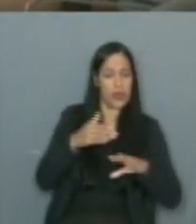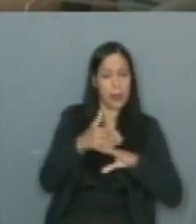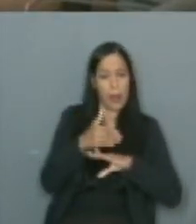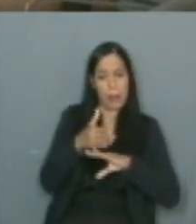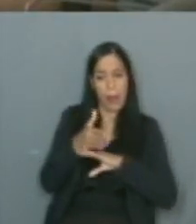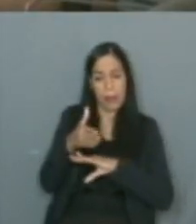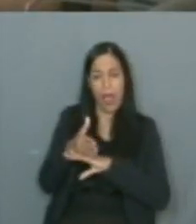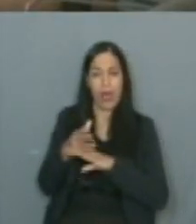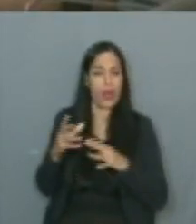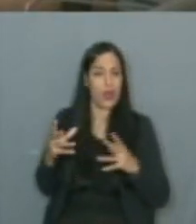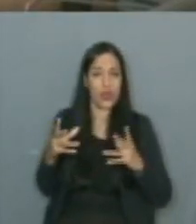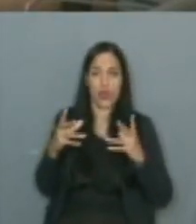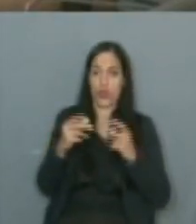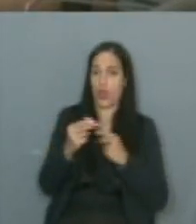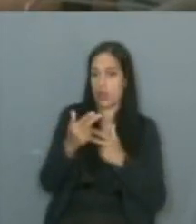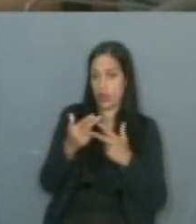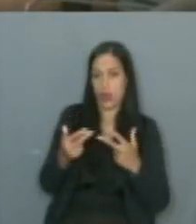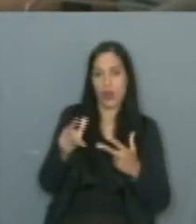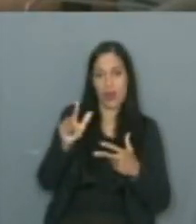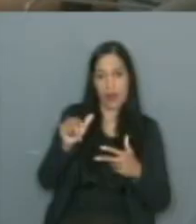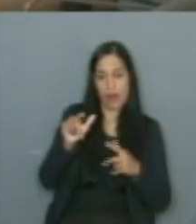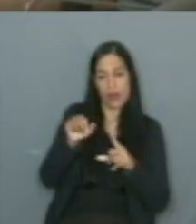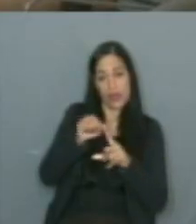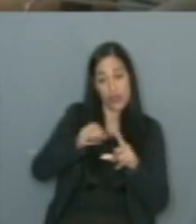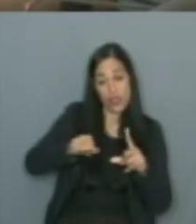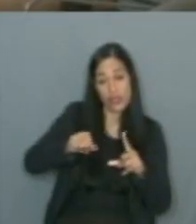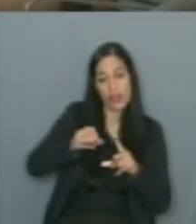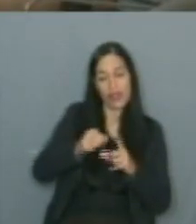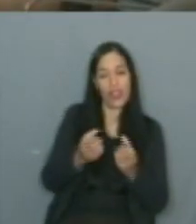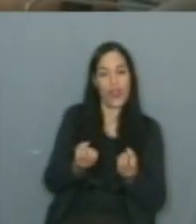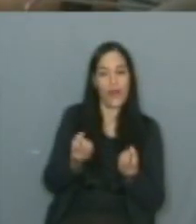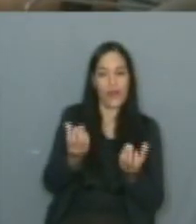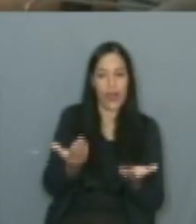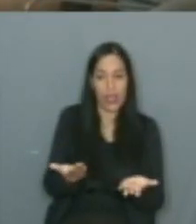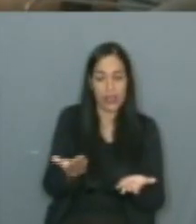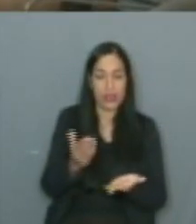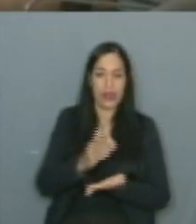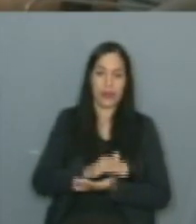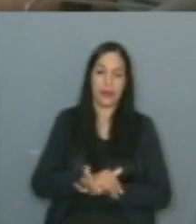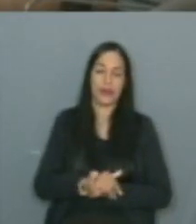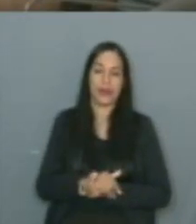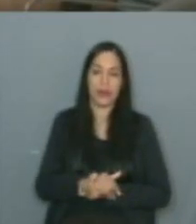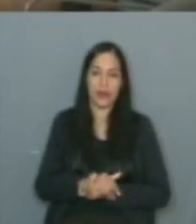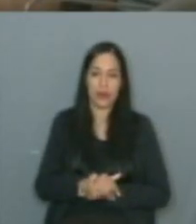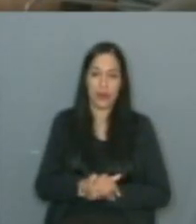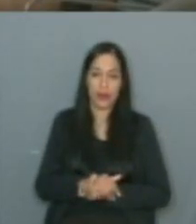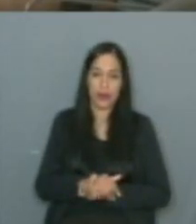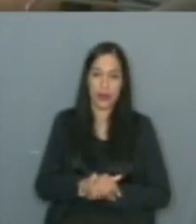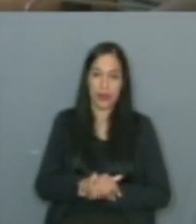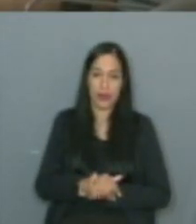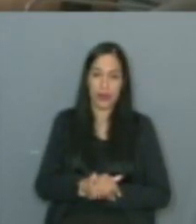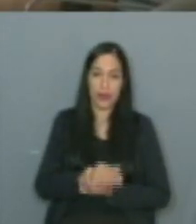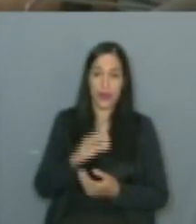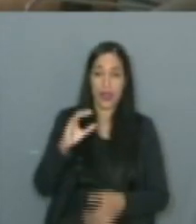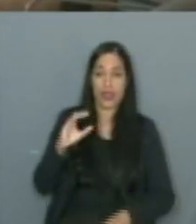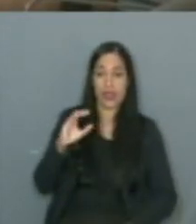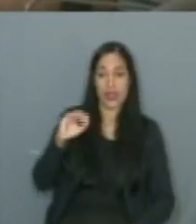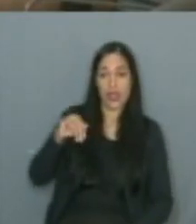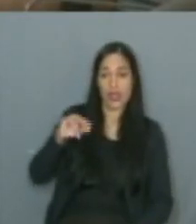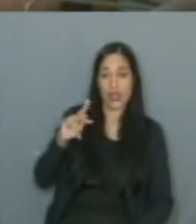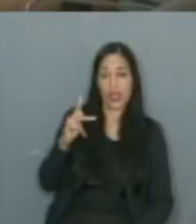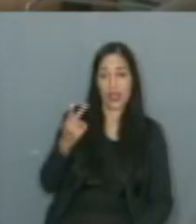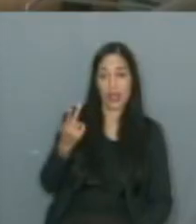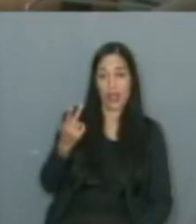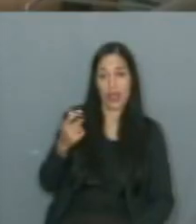a todas as coisas que a sociedade possa oferecer. Mas no caso da CNH